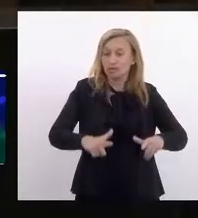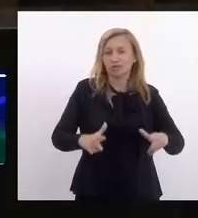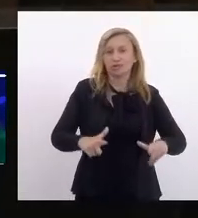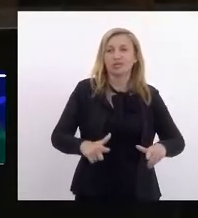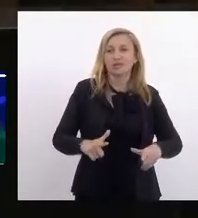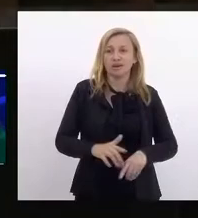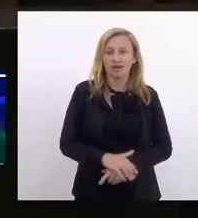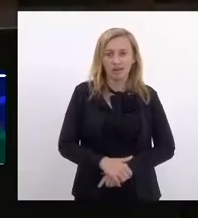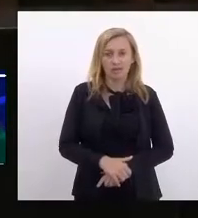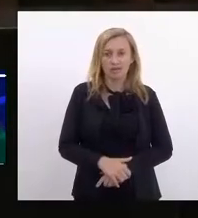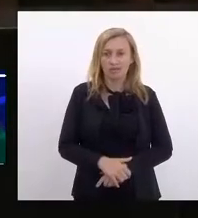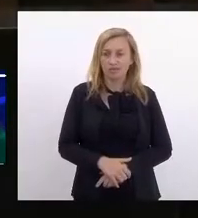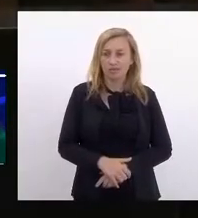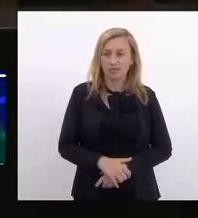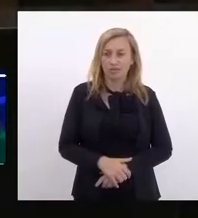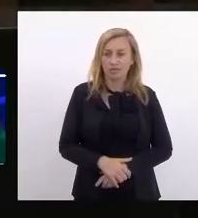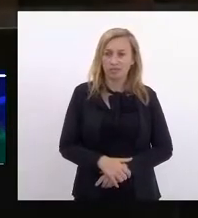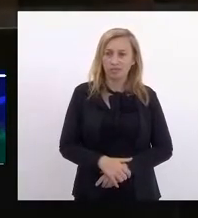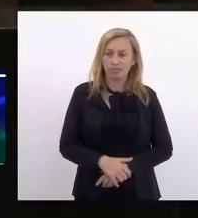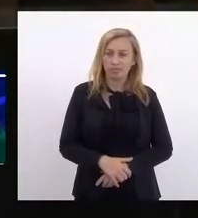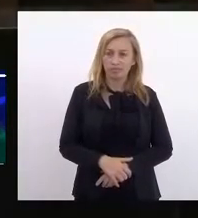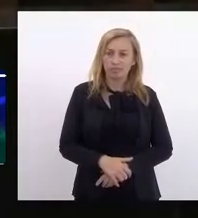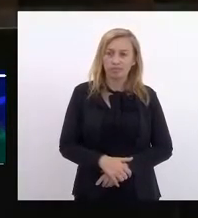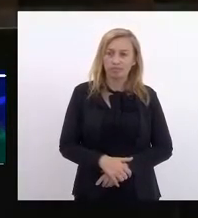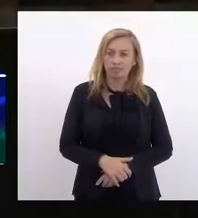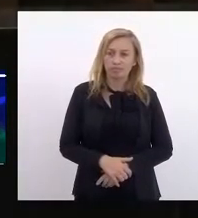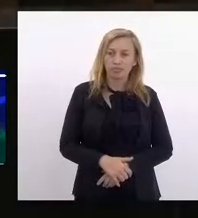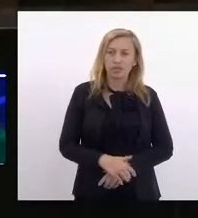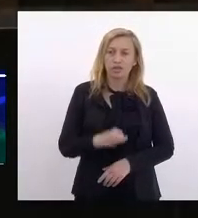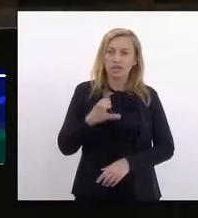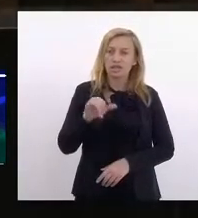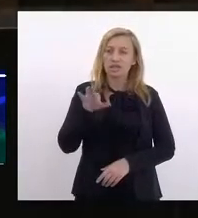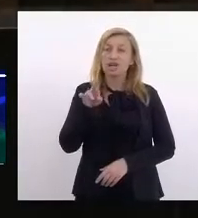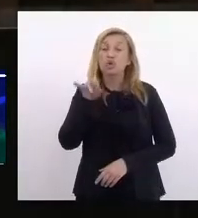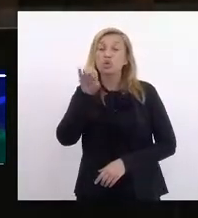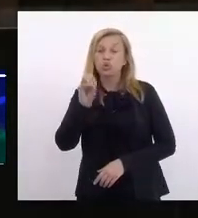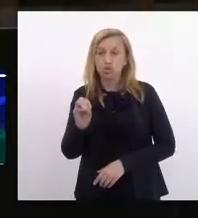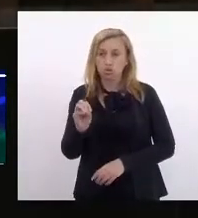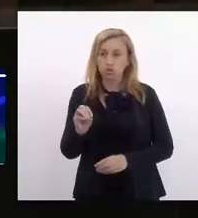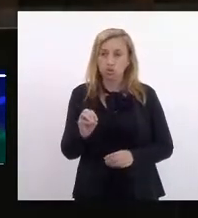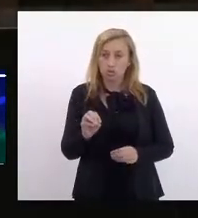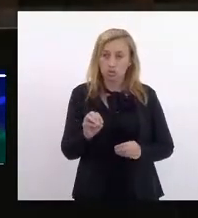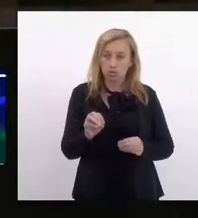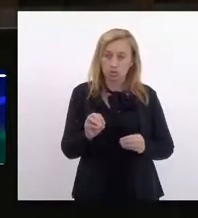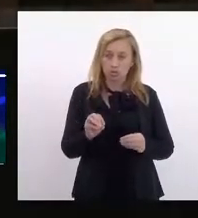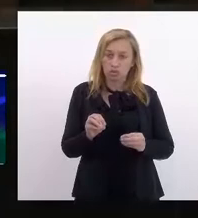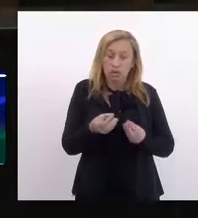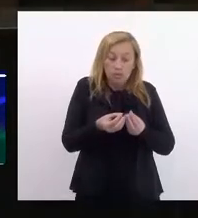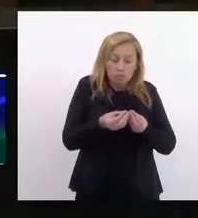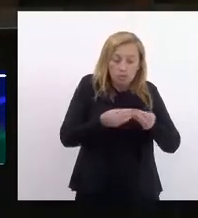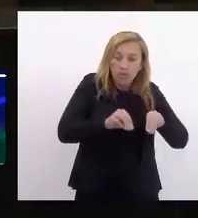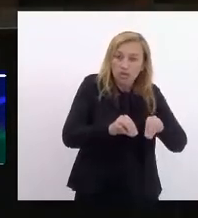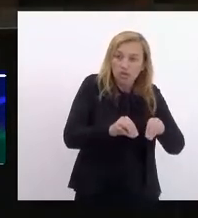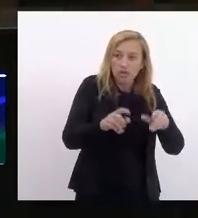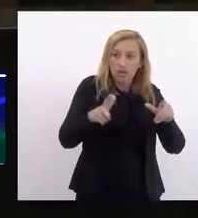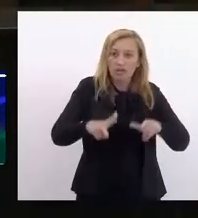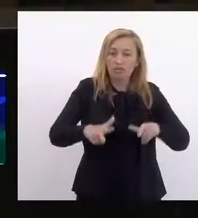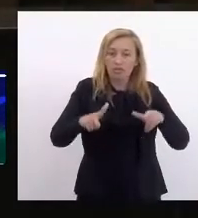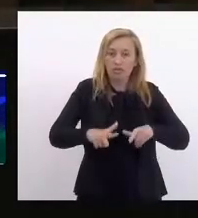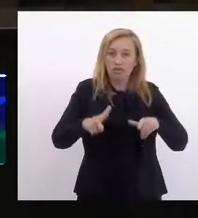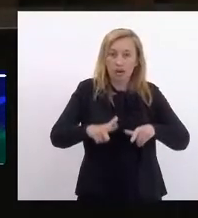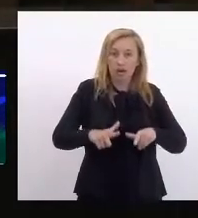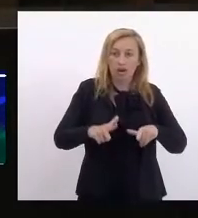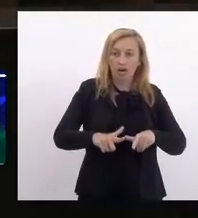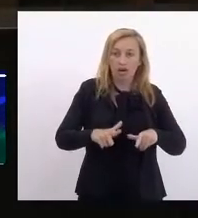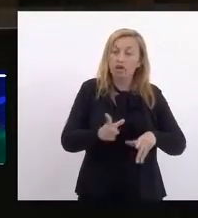fuligem que o complexo siderúrgico soltava e que brilhava. Nós